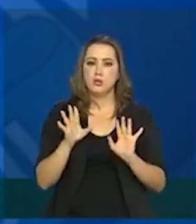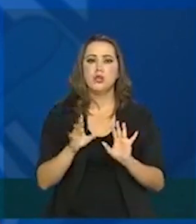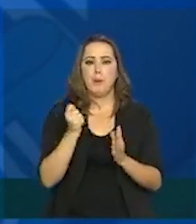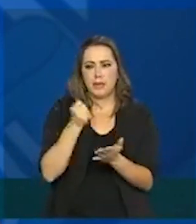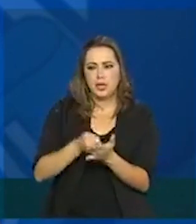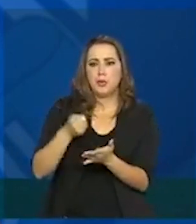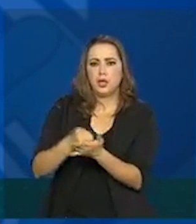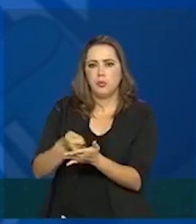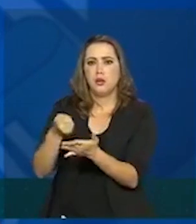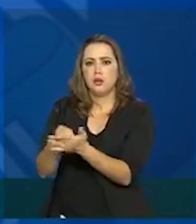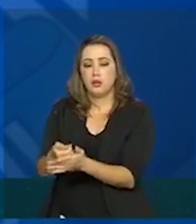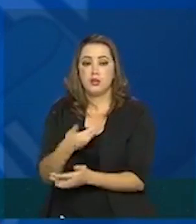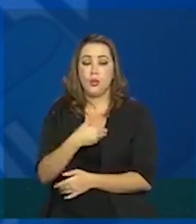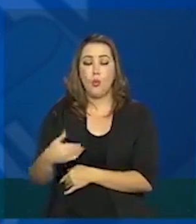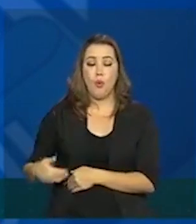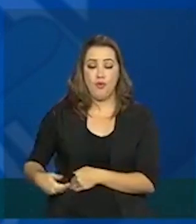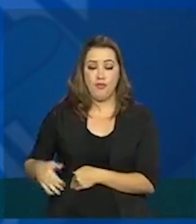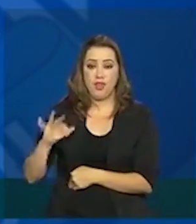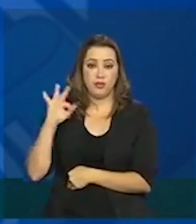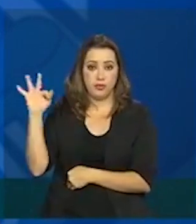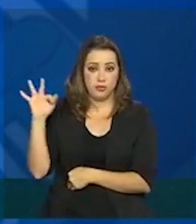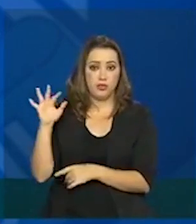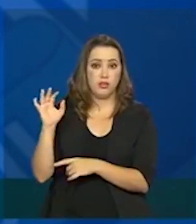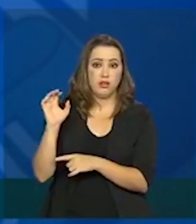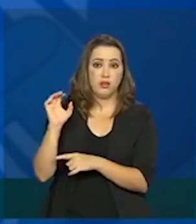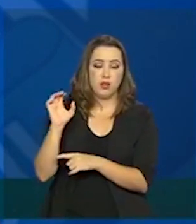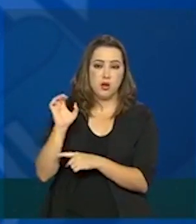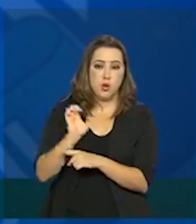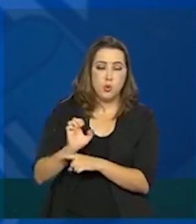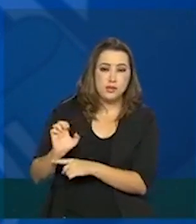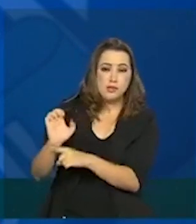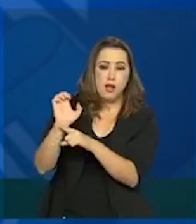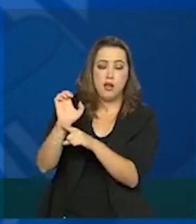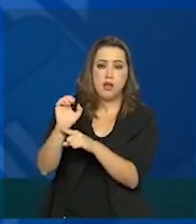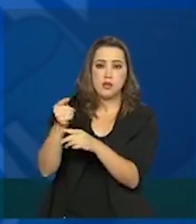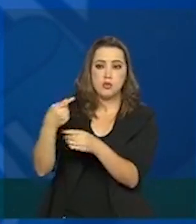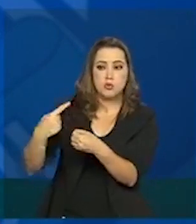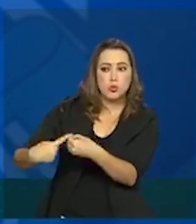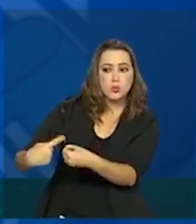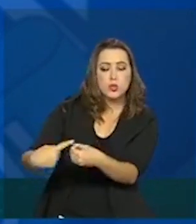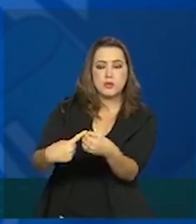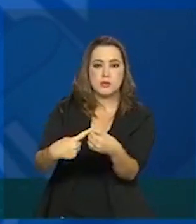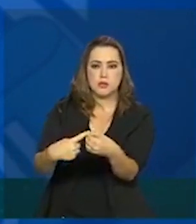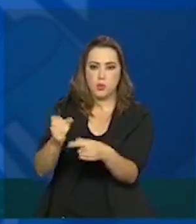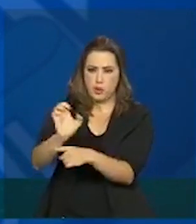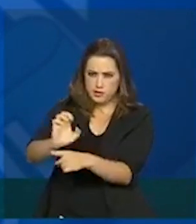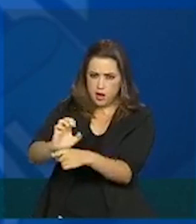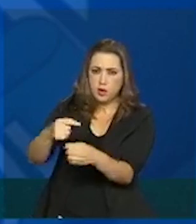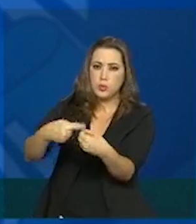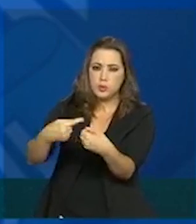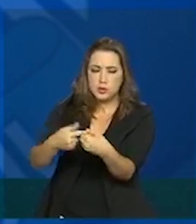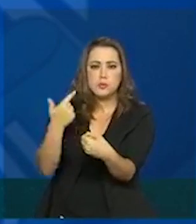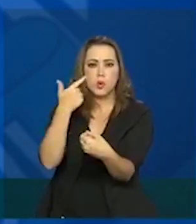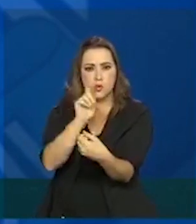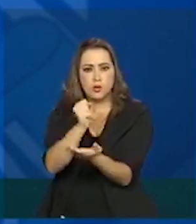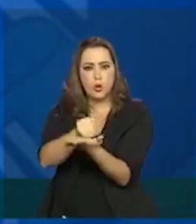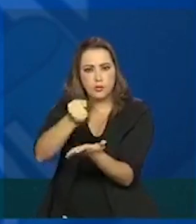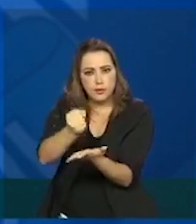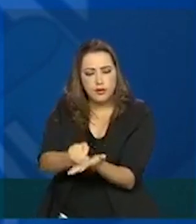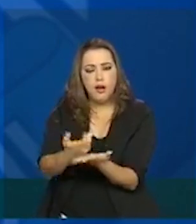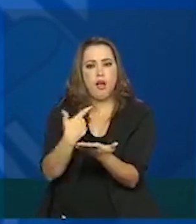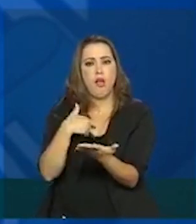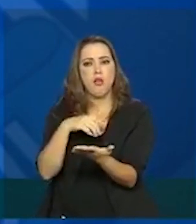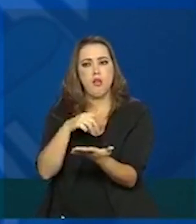o Estado e o município conseguem se preparar em melhores condições, contratar intensivistas, adquirir equipamentos para